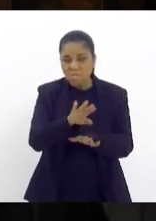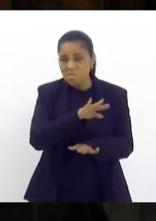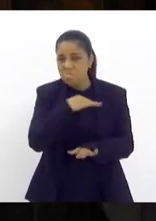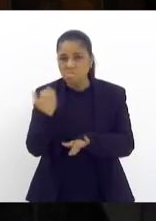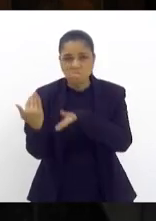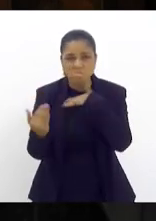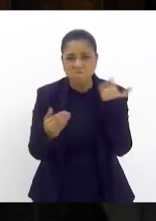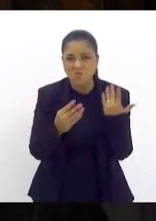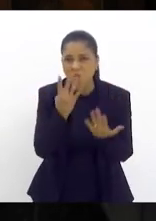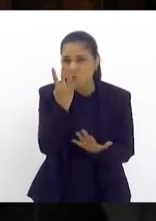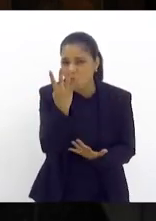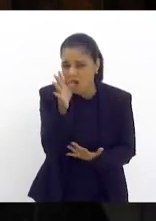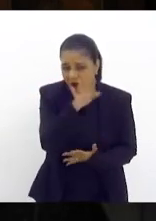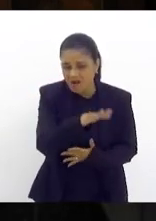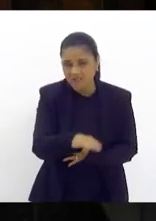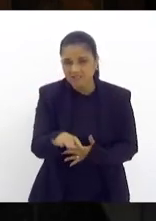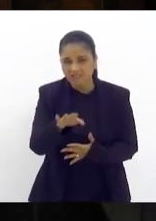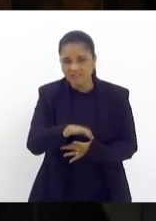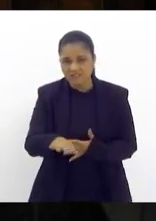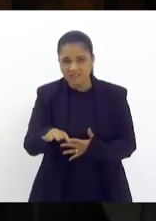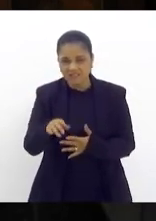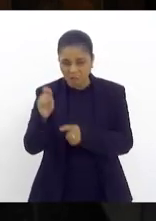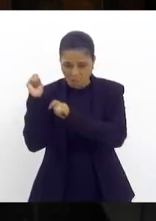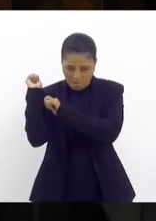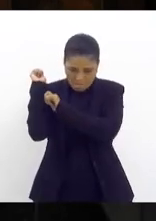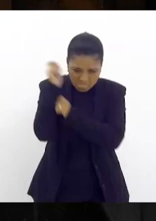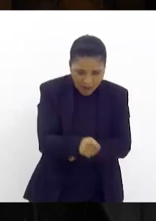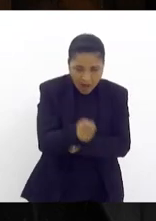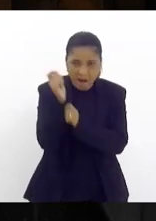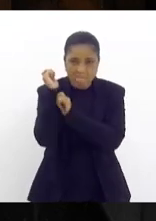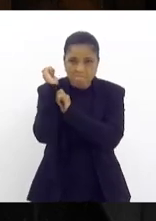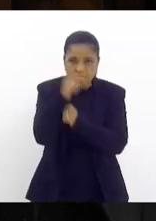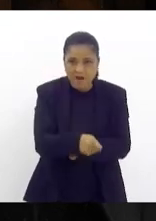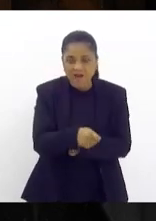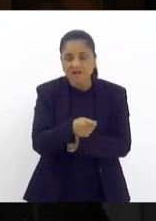mais, agredir e ferir outras 5.